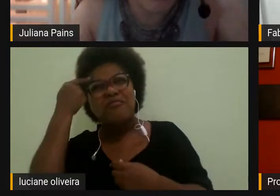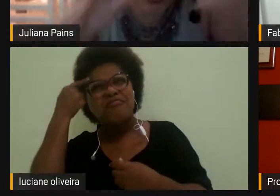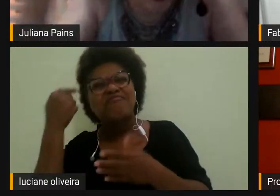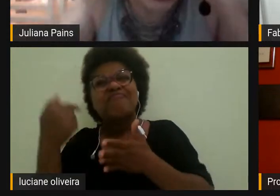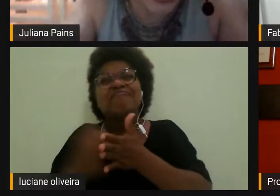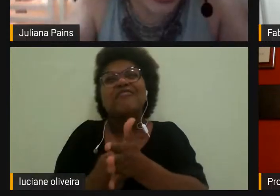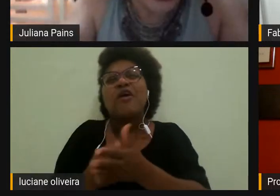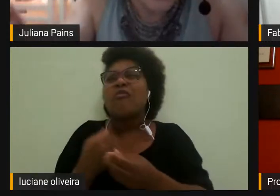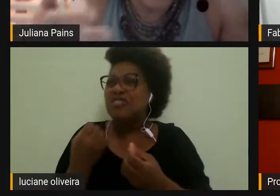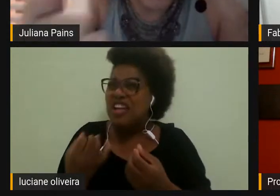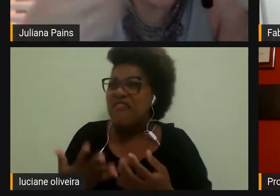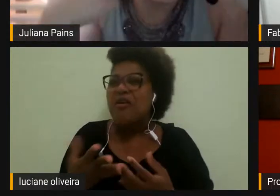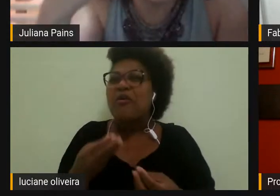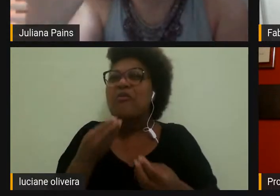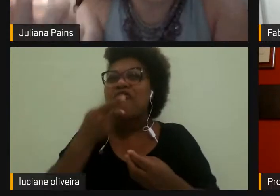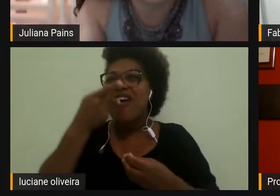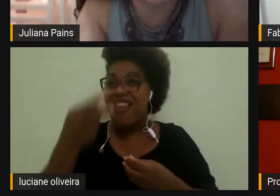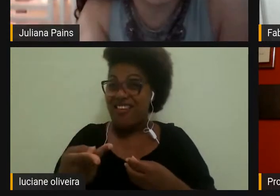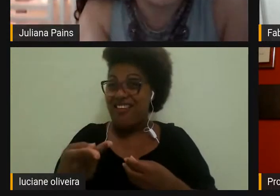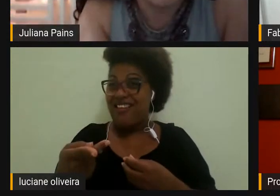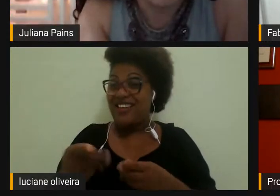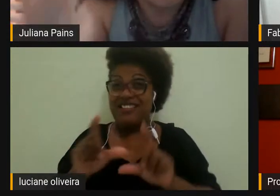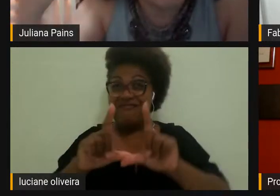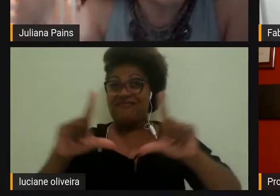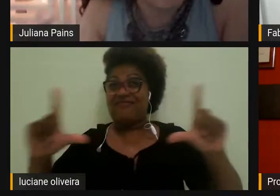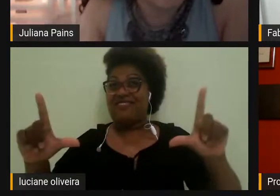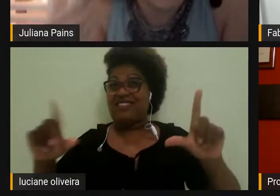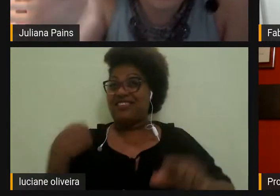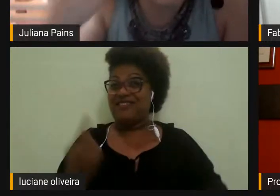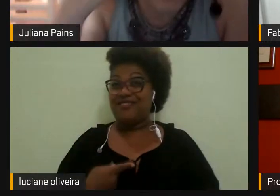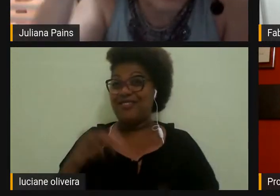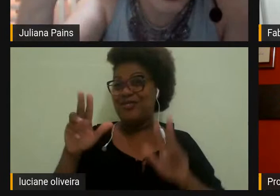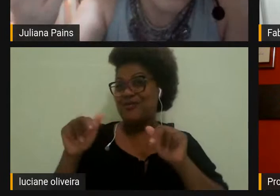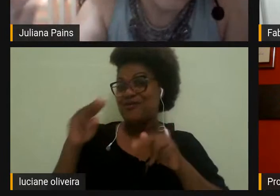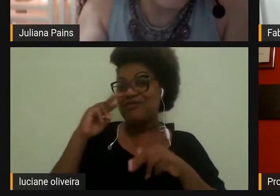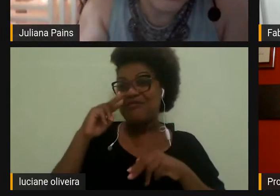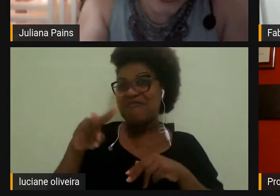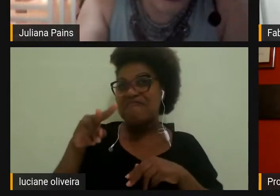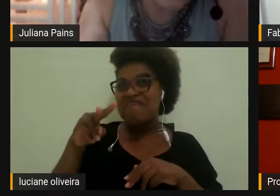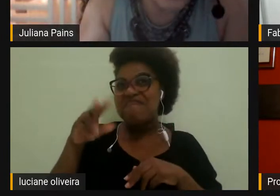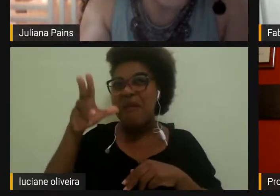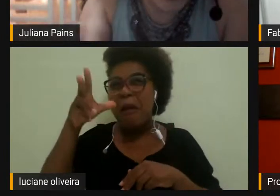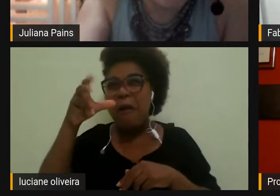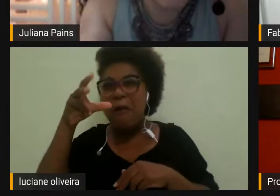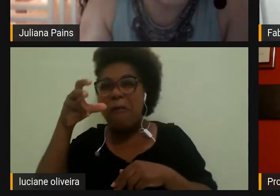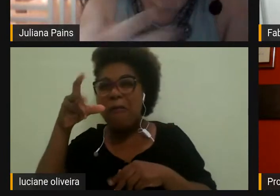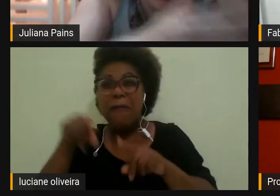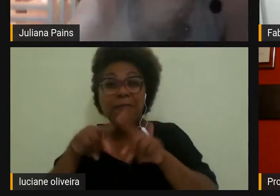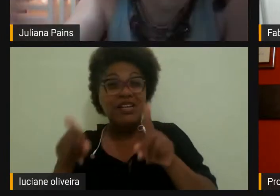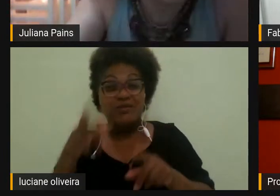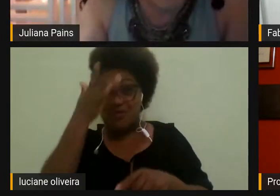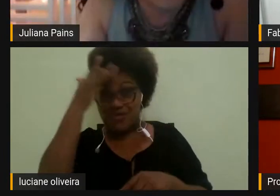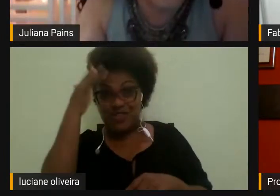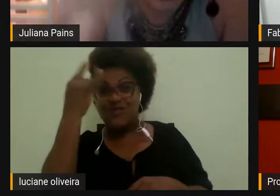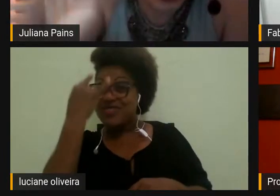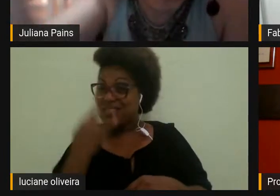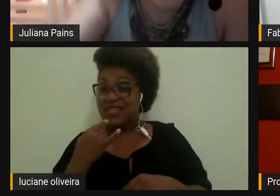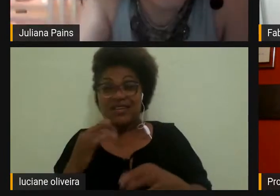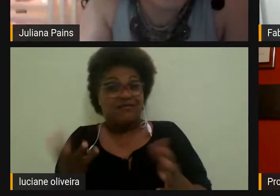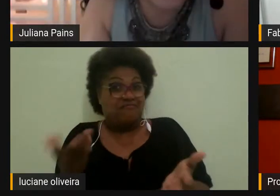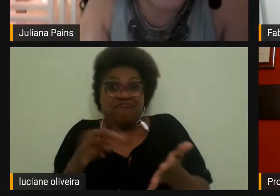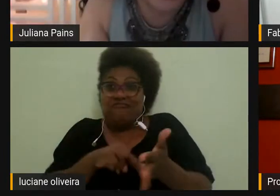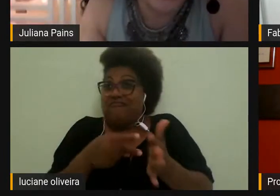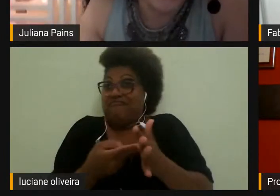falar em termos de fazer ficou tela que agente nunca percebe mas que uma pessoa quer sair você fala olha né Não Faz Sentido para você saber como tá